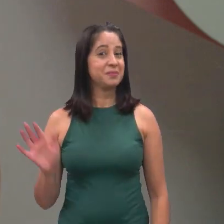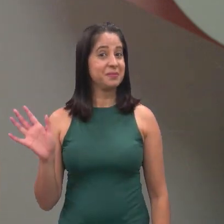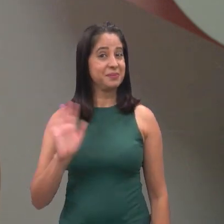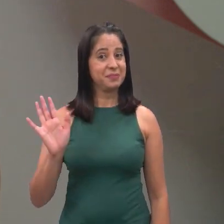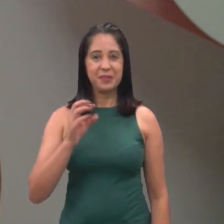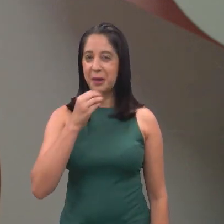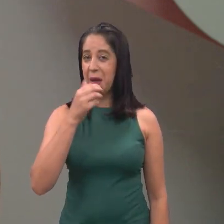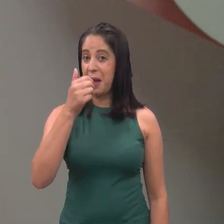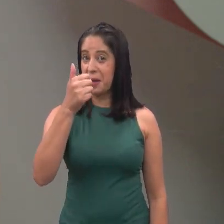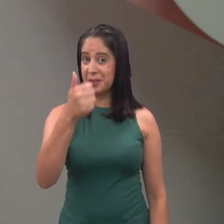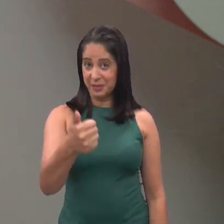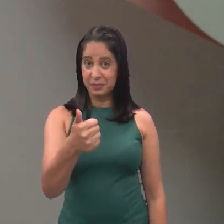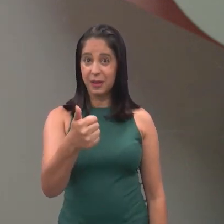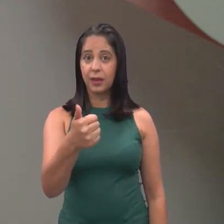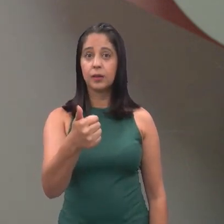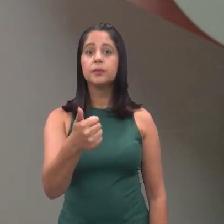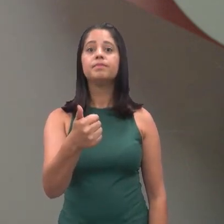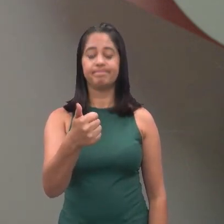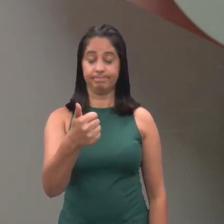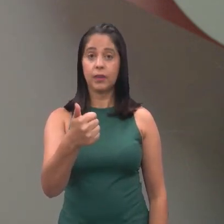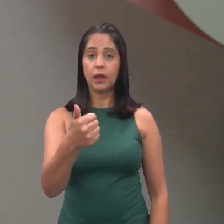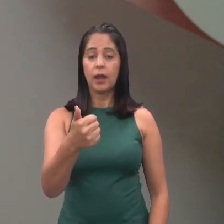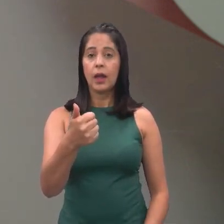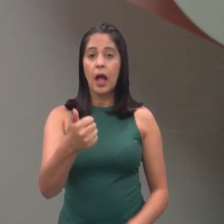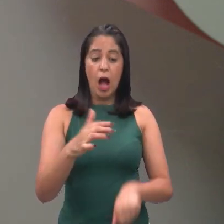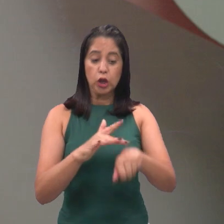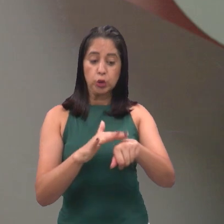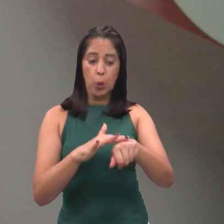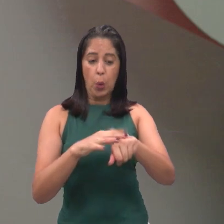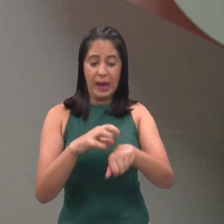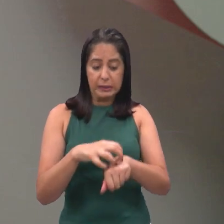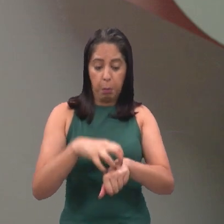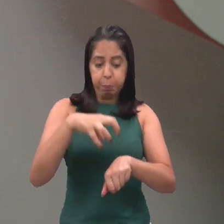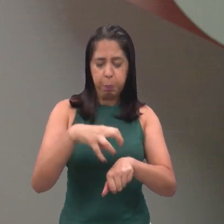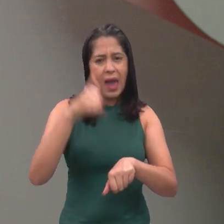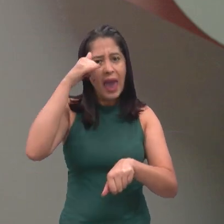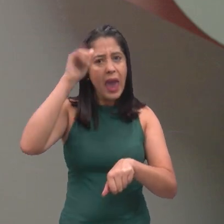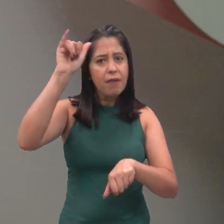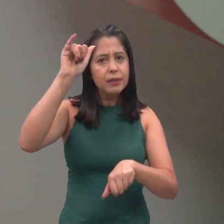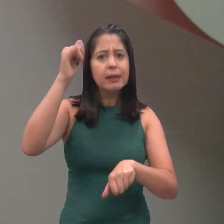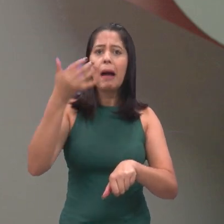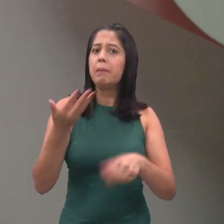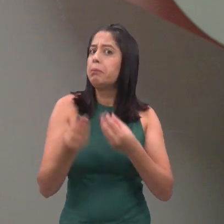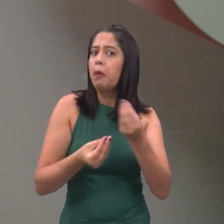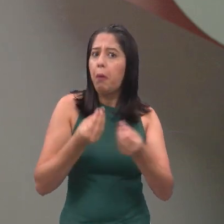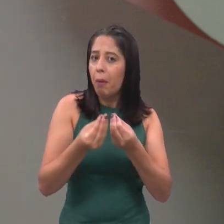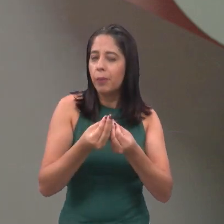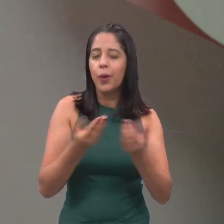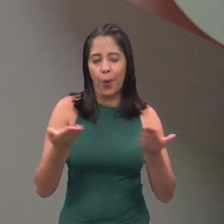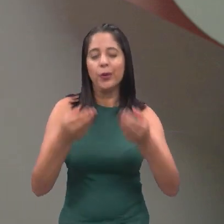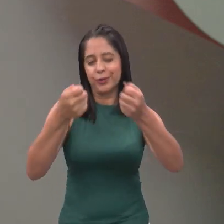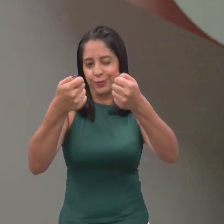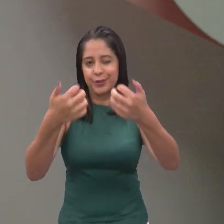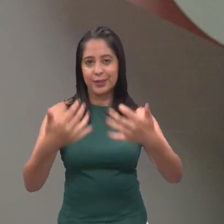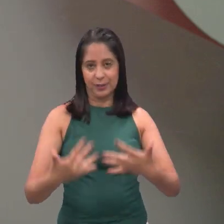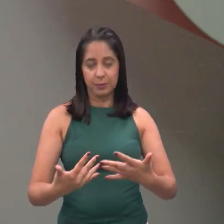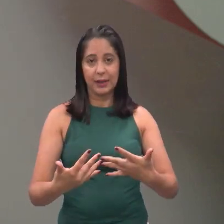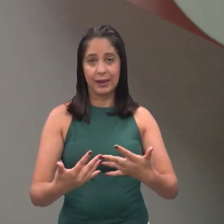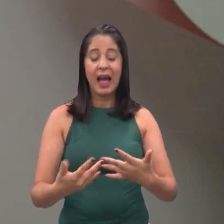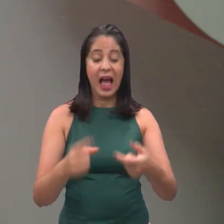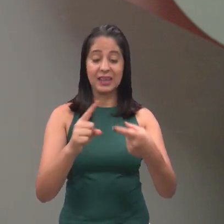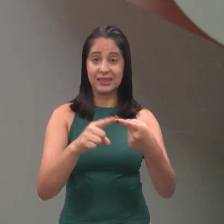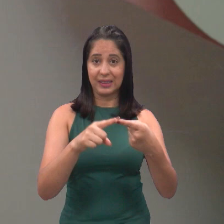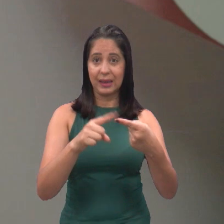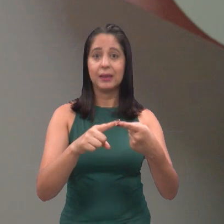Olá, tudo bem com você? Como prevenir doenças infecciosas é tema do De Bem com Você de hoje. Entre elas, a coqueluche